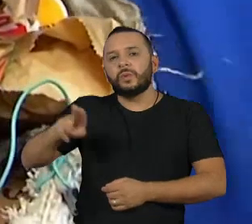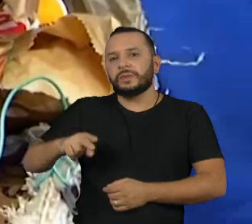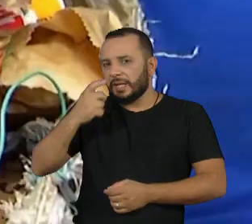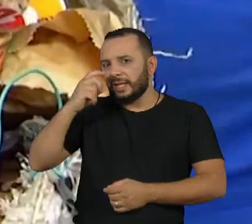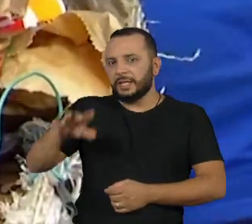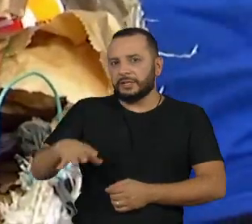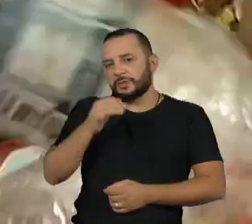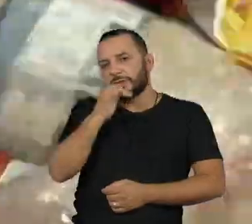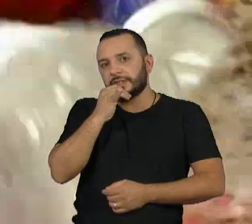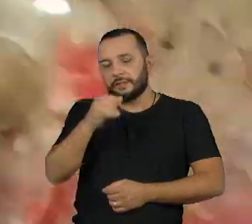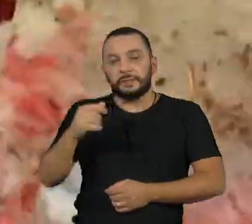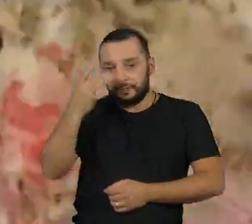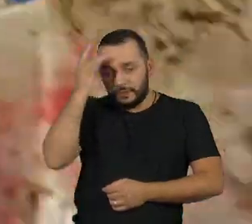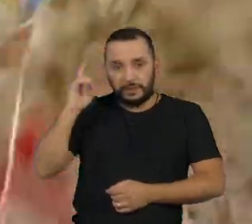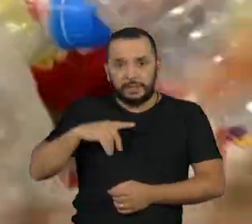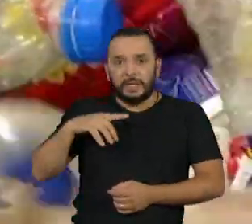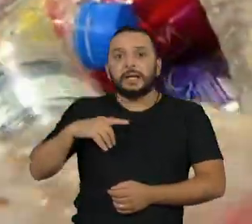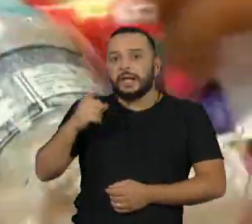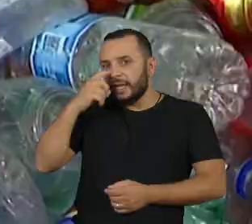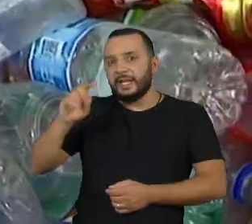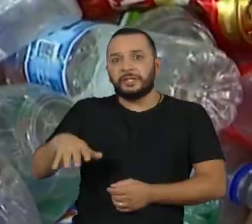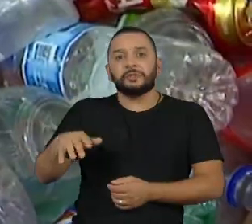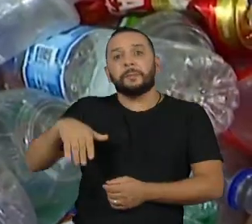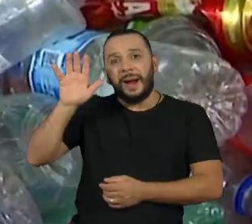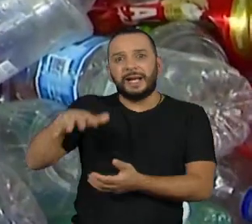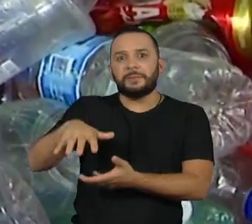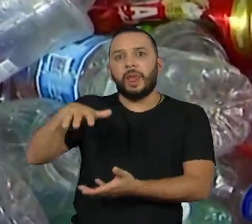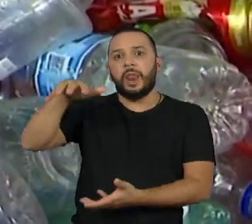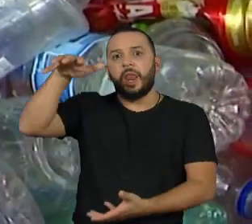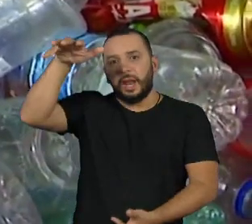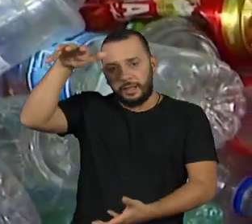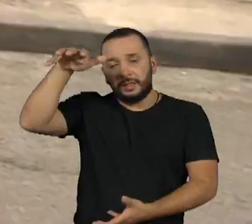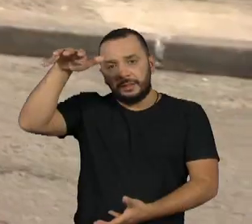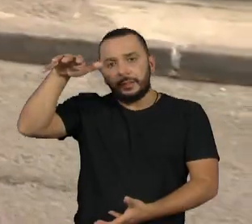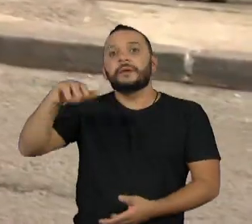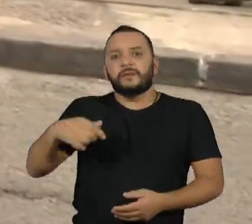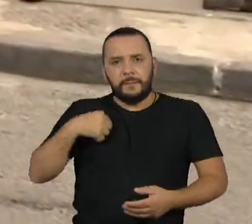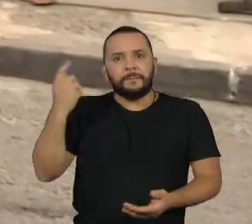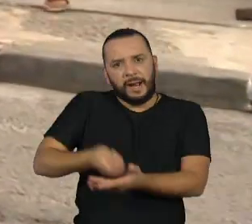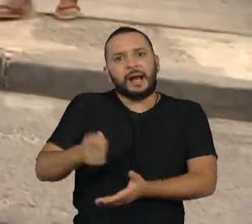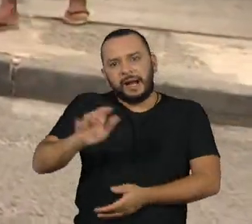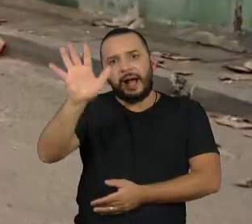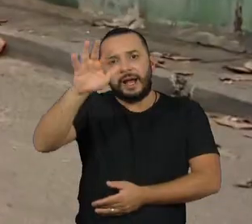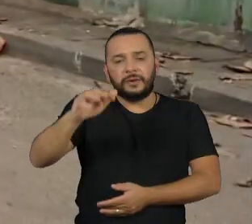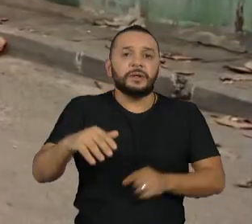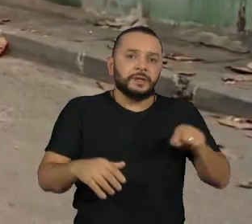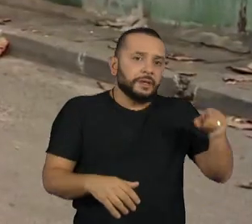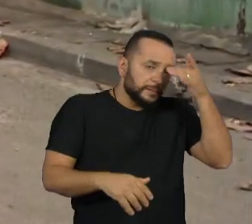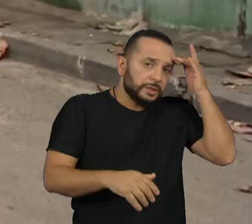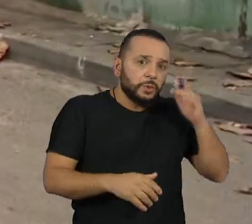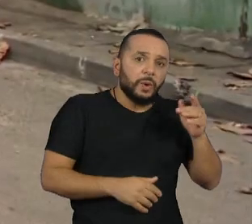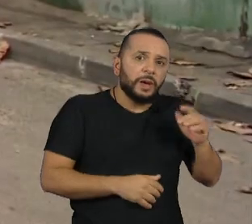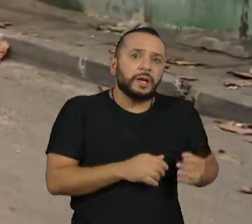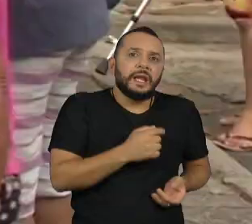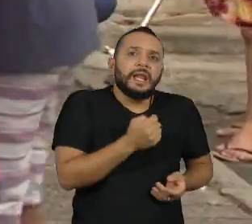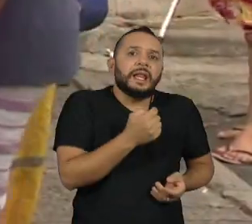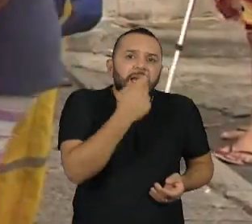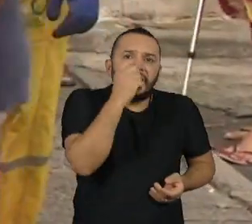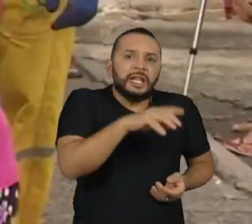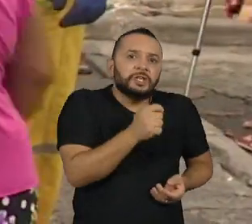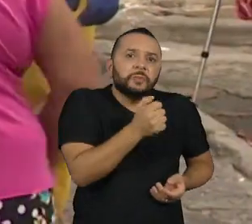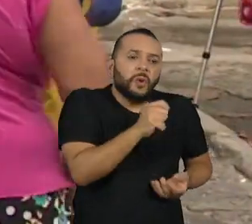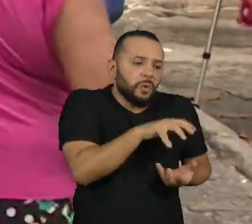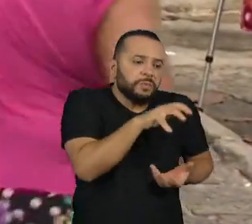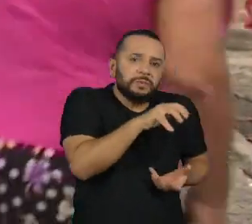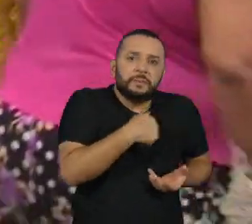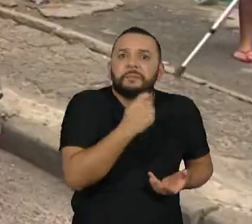Então, quem gera mais tem que pagar mais, quem não separa os seus resíduos dentro de casa tem que pagar mais, e quem faz a lição